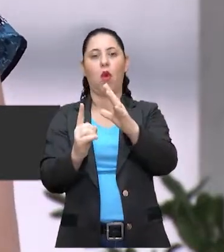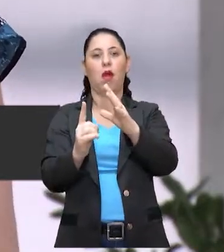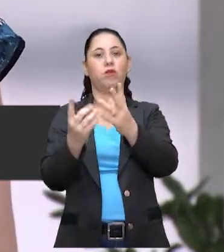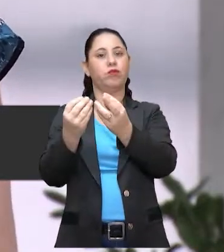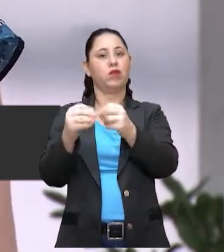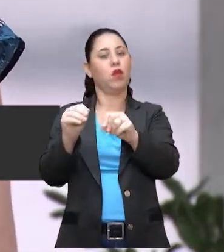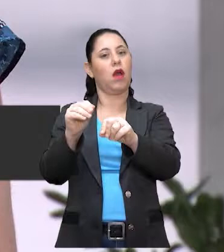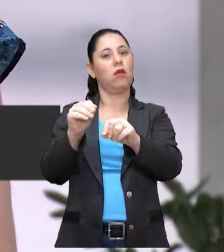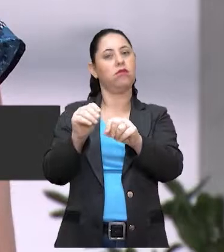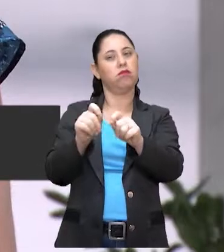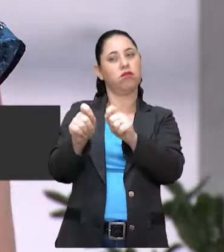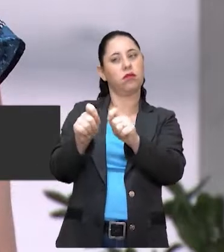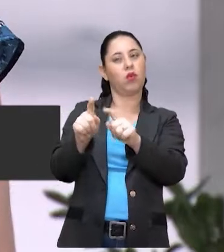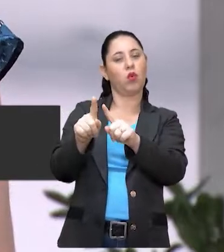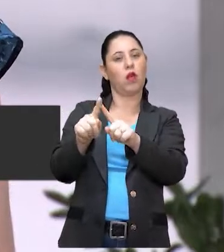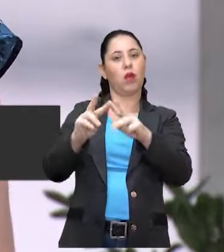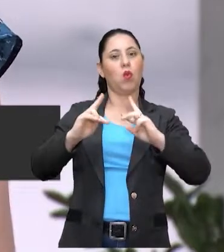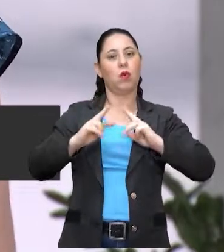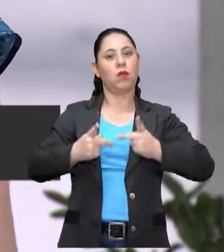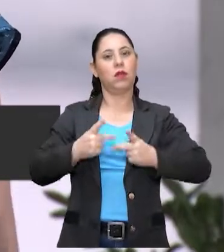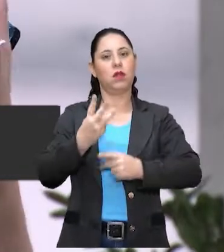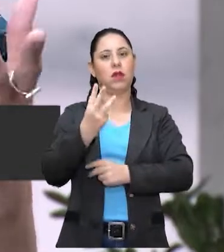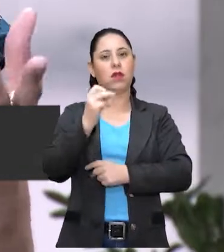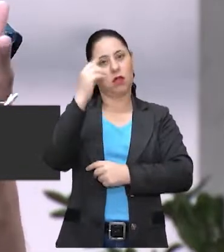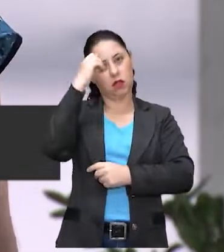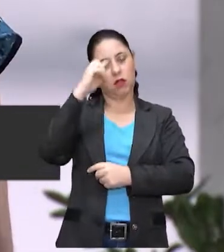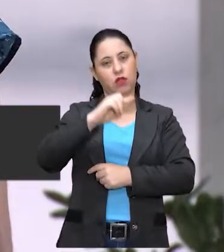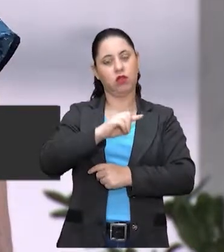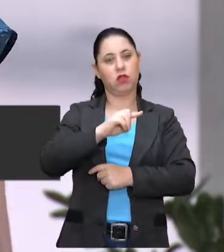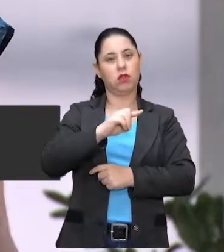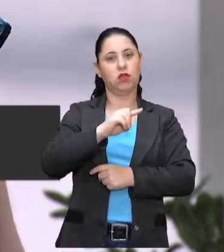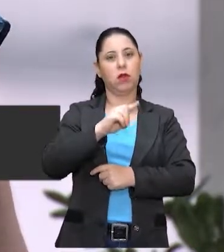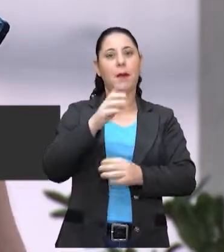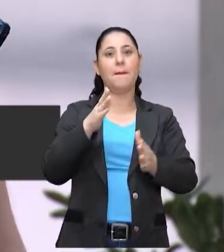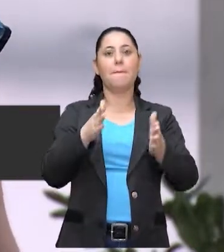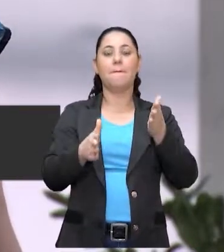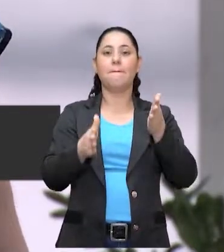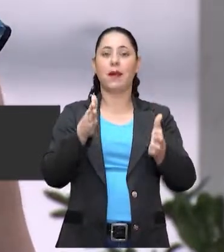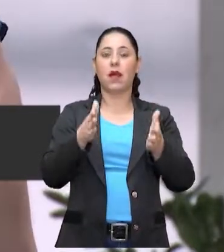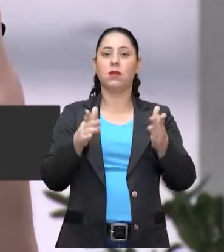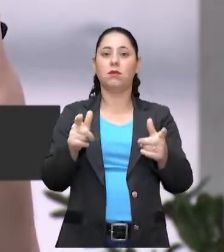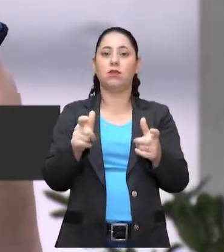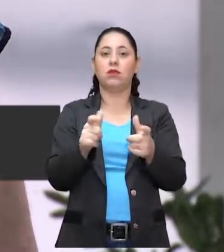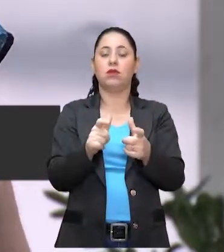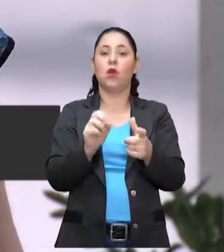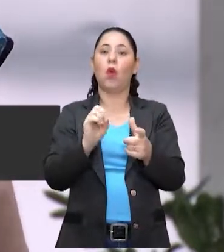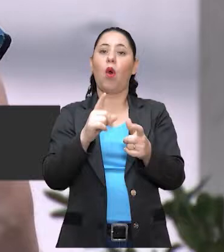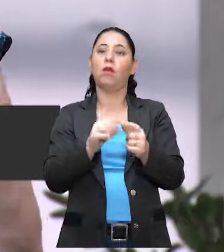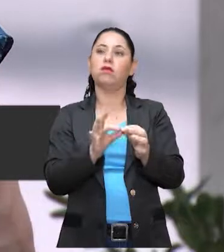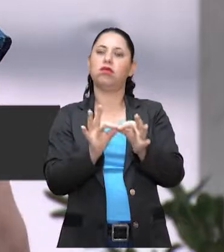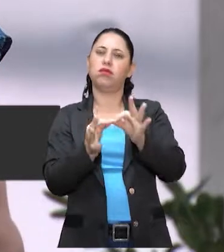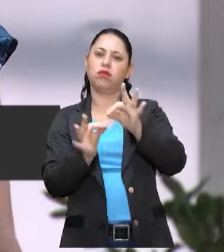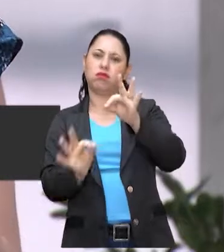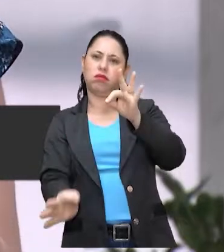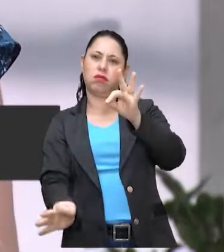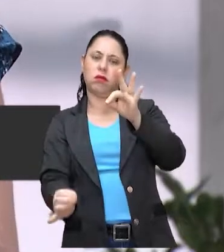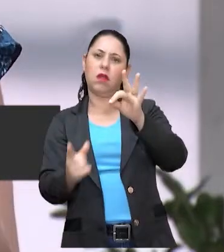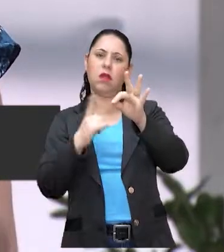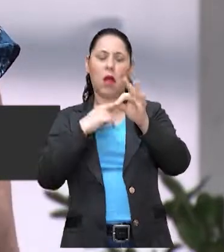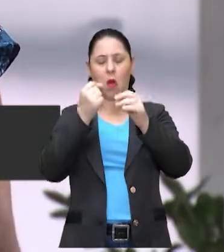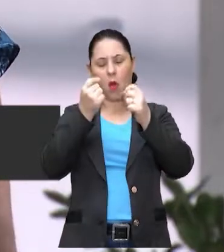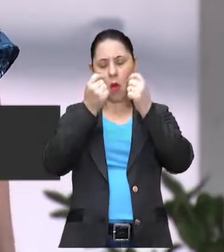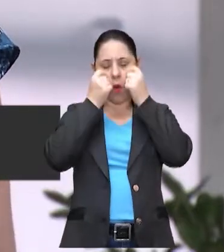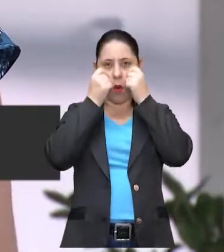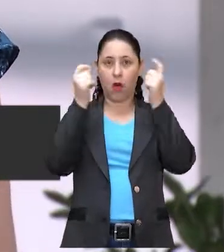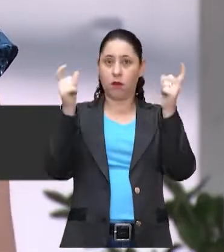impactando para muito mais de um ano, 30 dias, né, um prazo às vezes muito curto ou muito longo. A gente